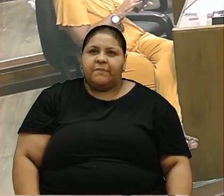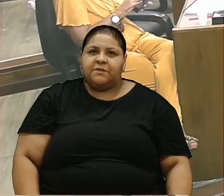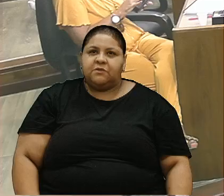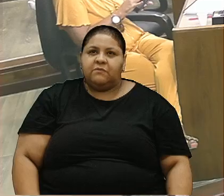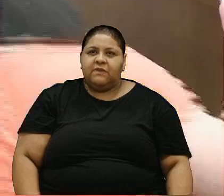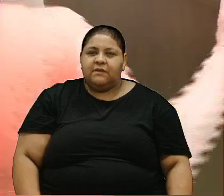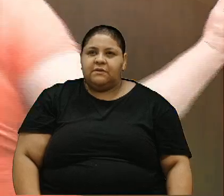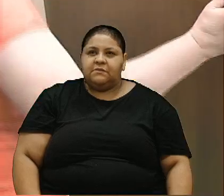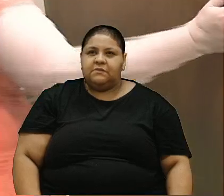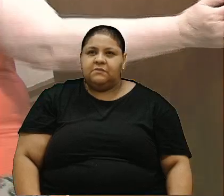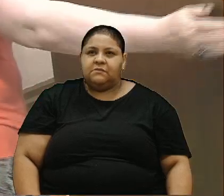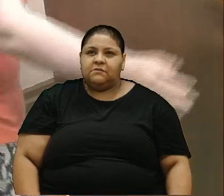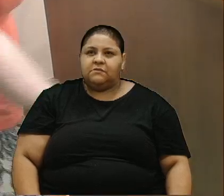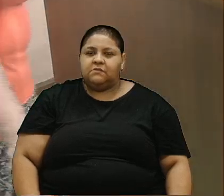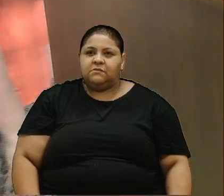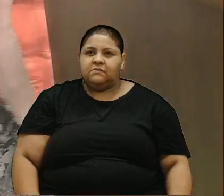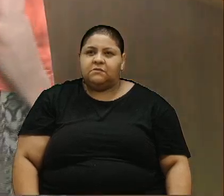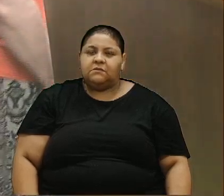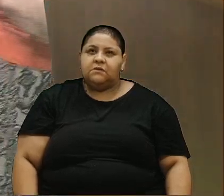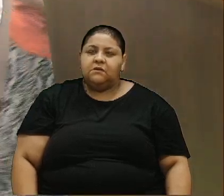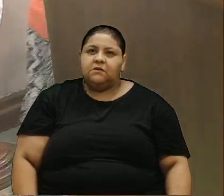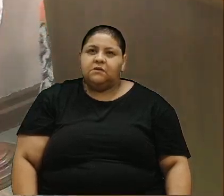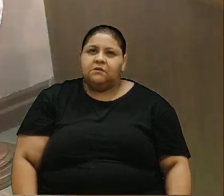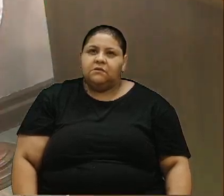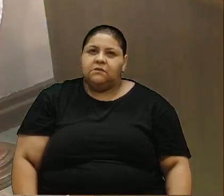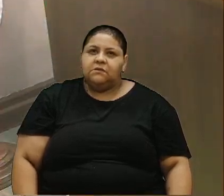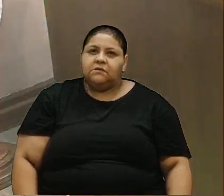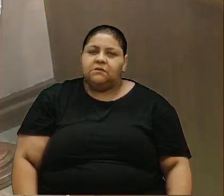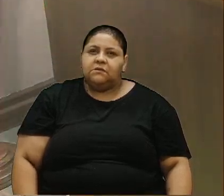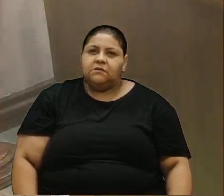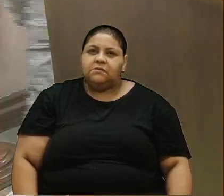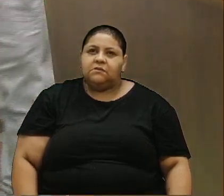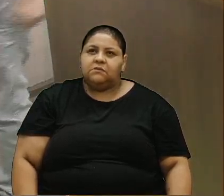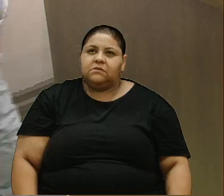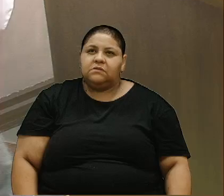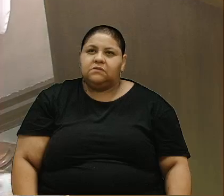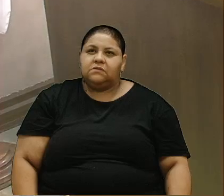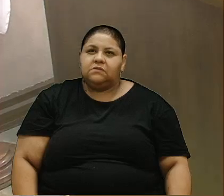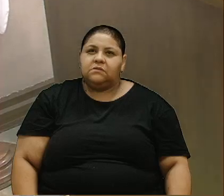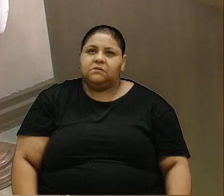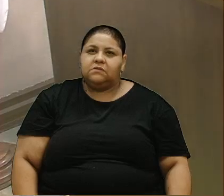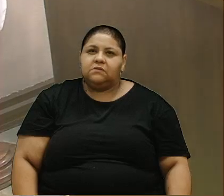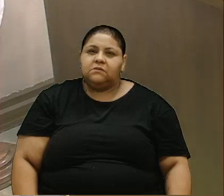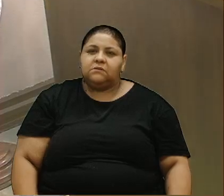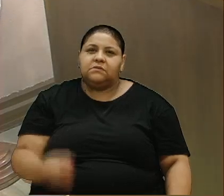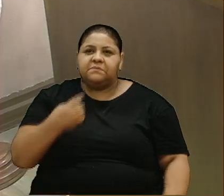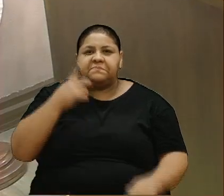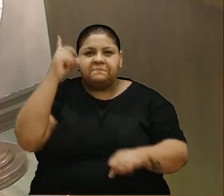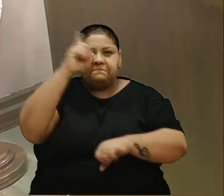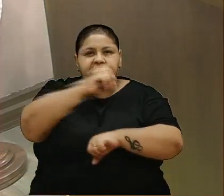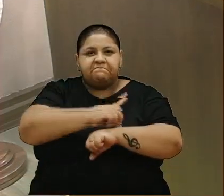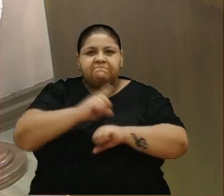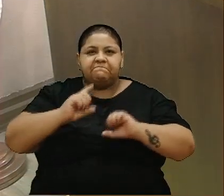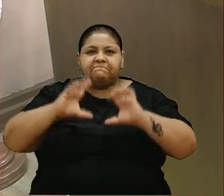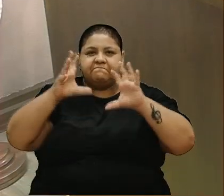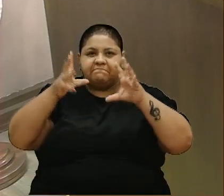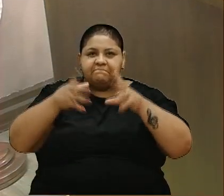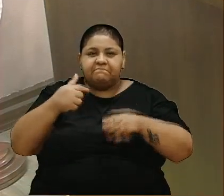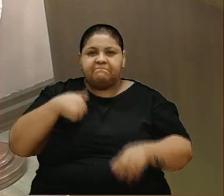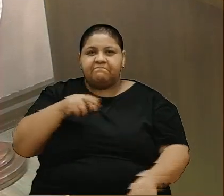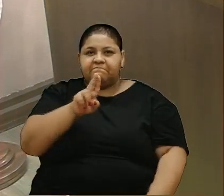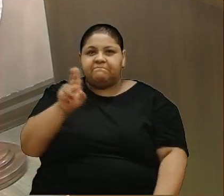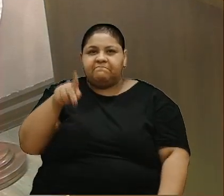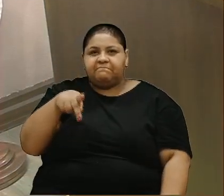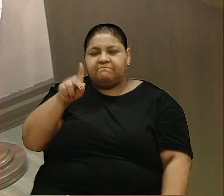Não, essa não, como visita. Tudo bom? Bom dia a todos. Então, meu nome é